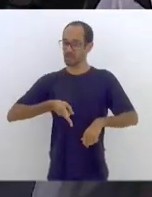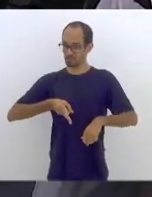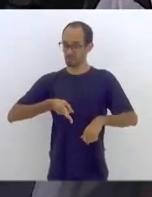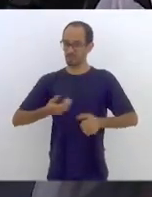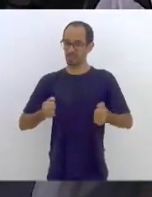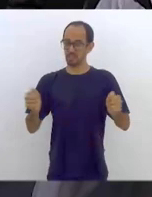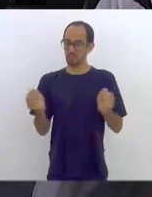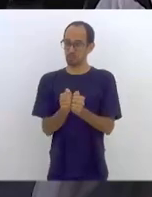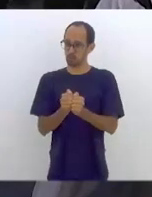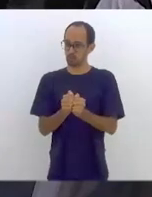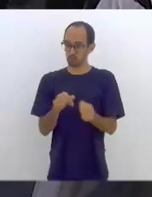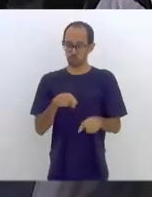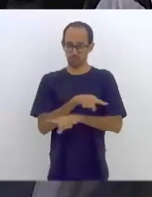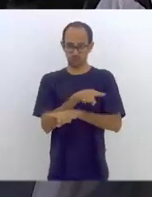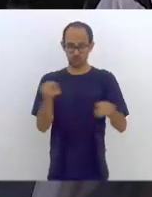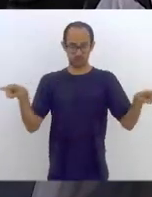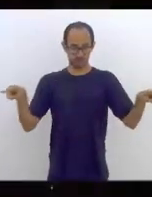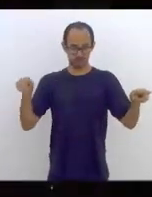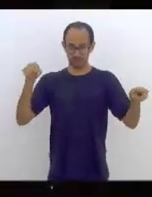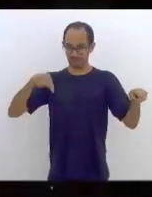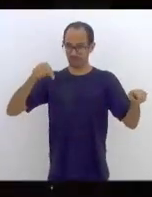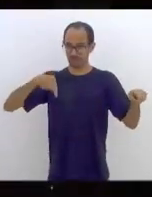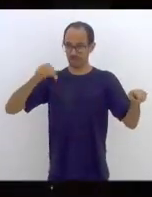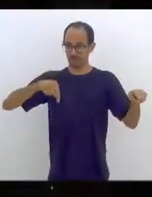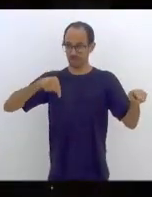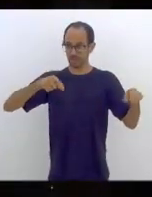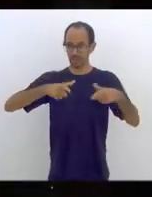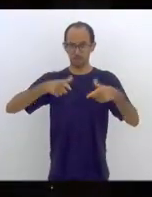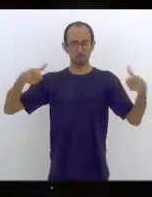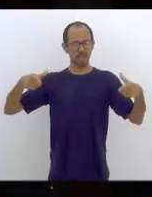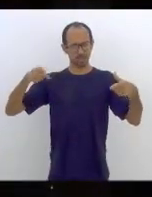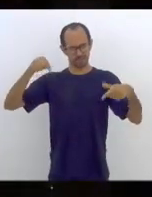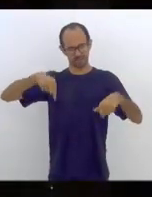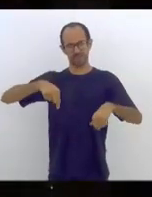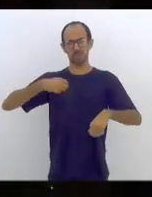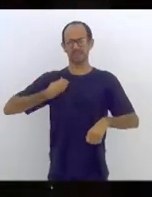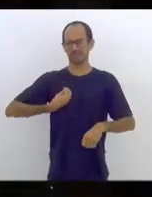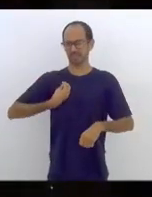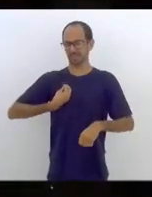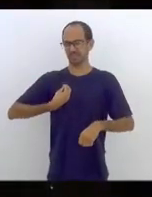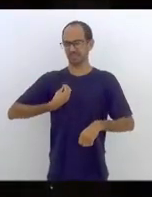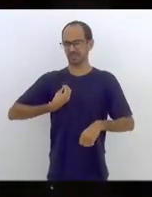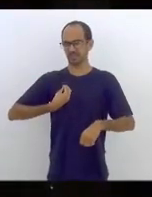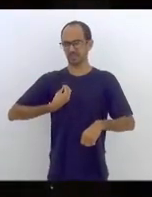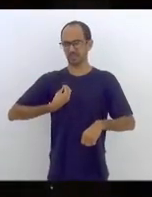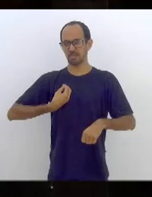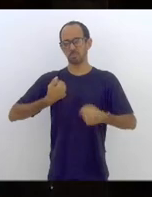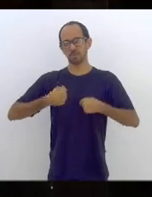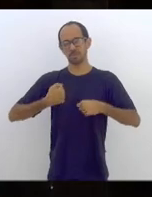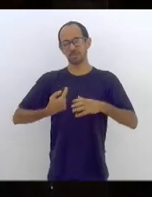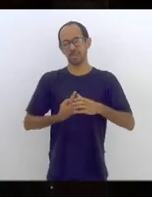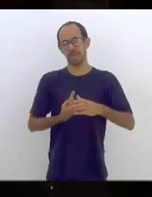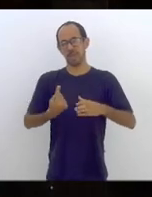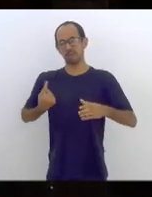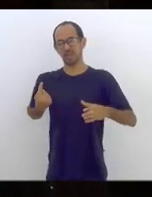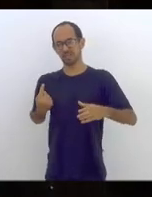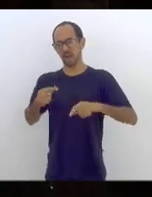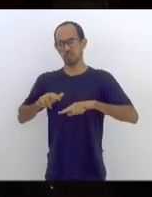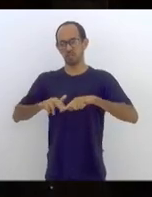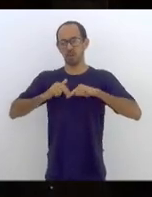de todos vocês que estão aqui, a maioria estão aqui, e tive que me afastar por causa da